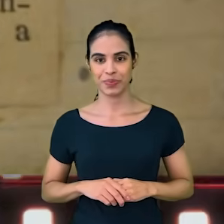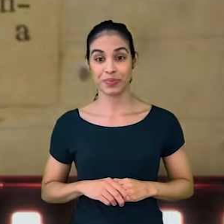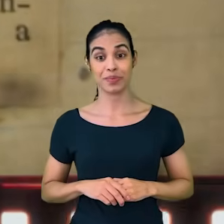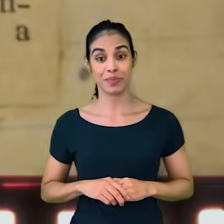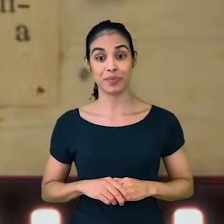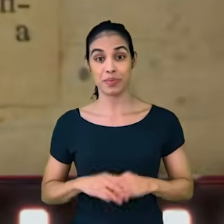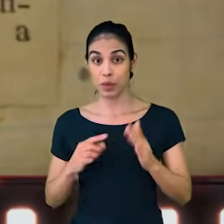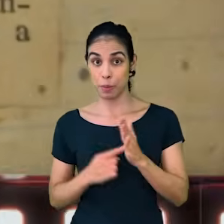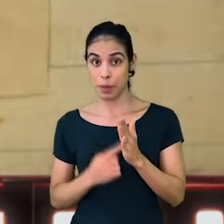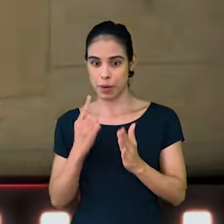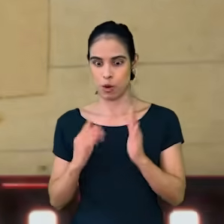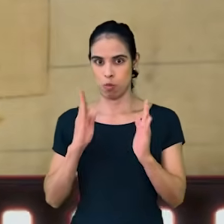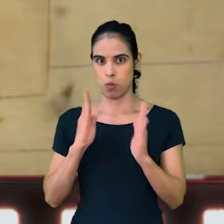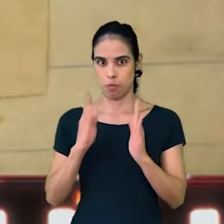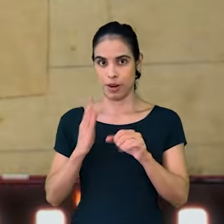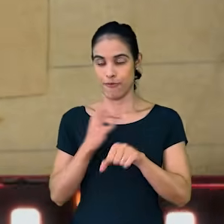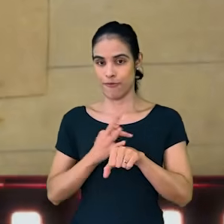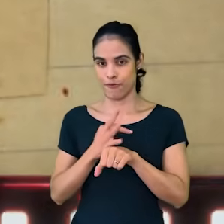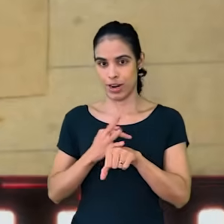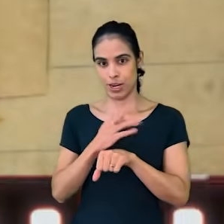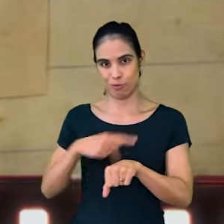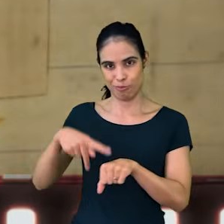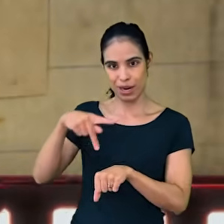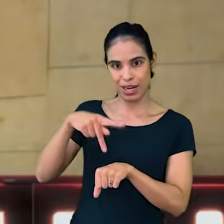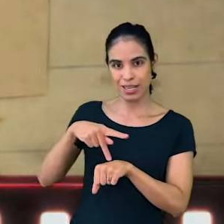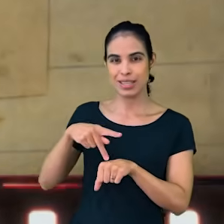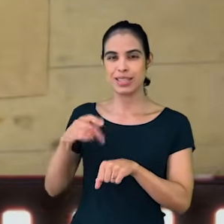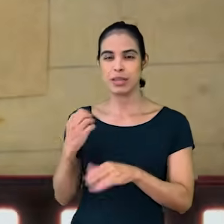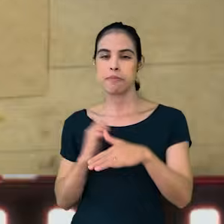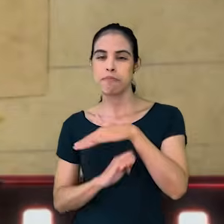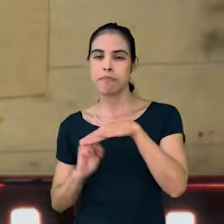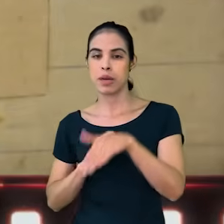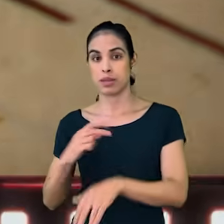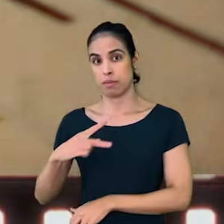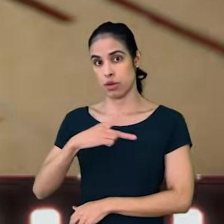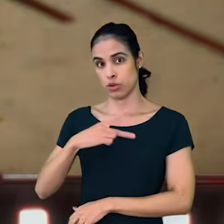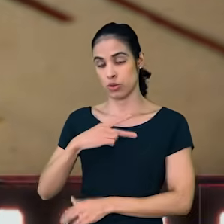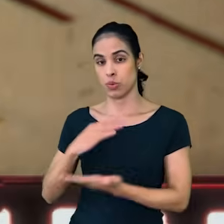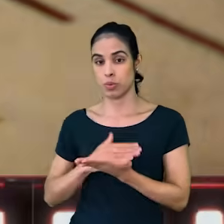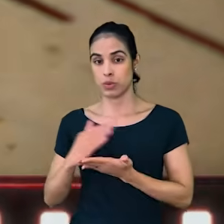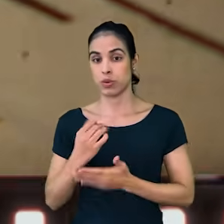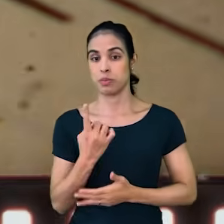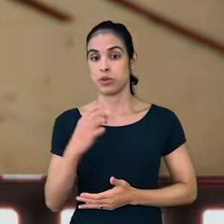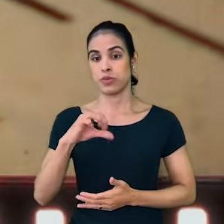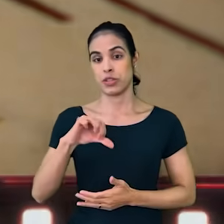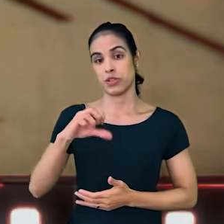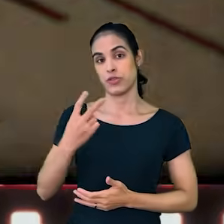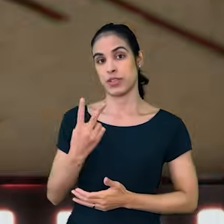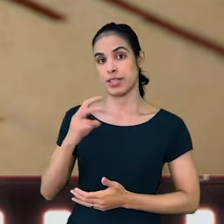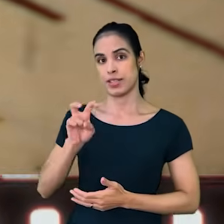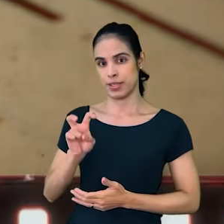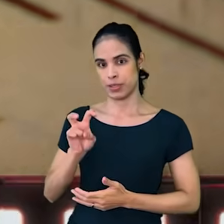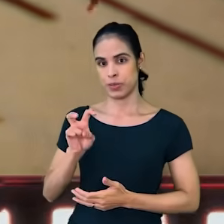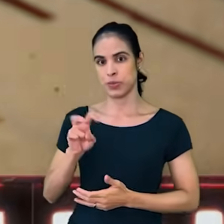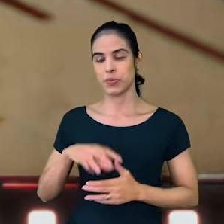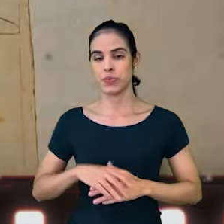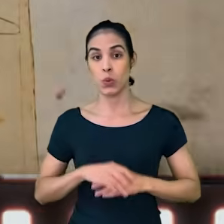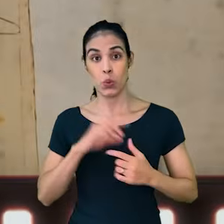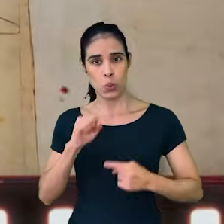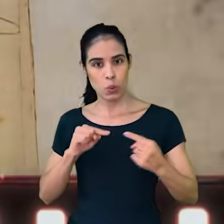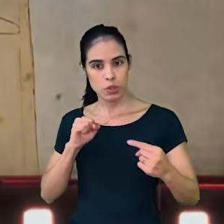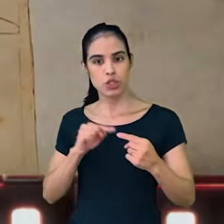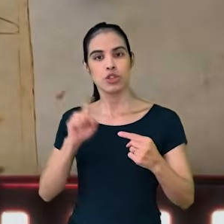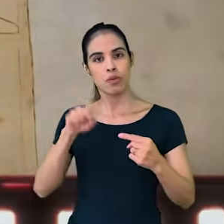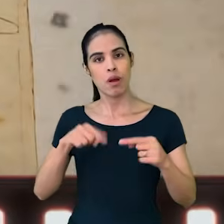à concessão de férias no país a quem trabalhava em empresa privada foi dado em 1925.